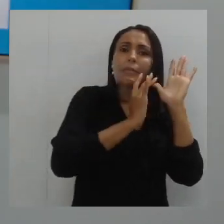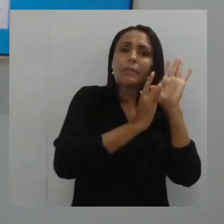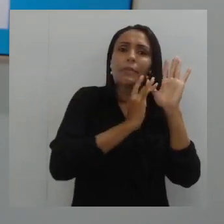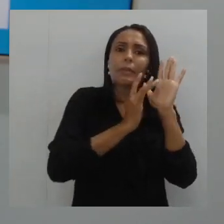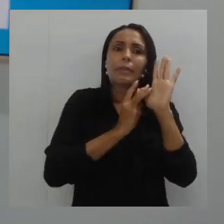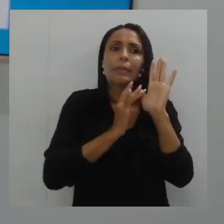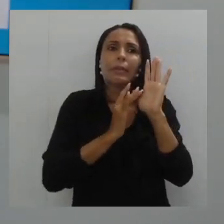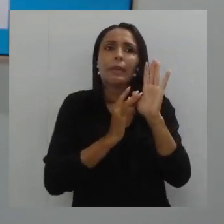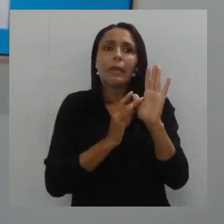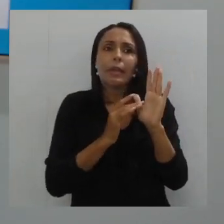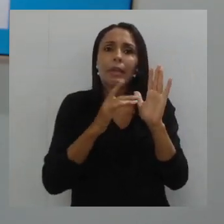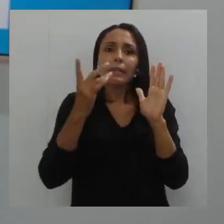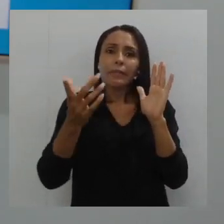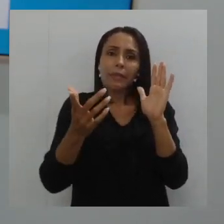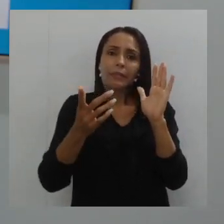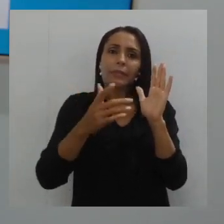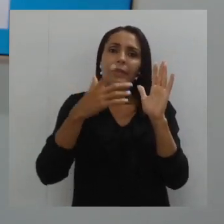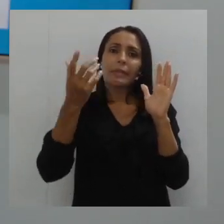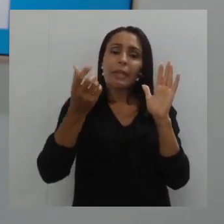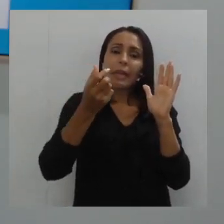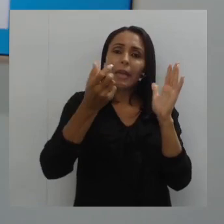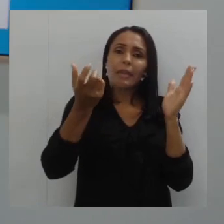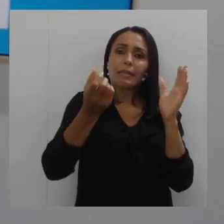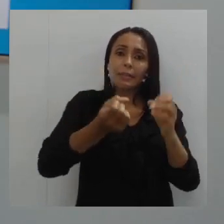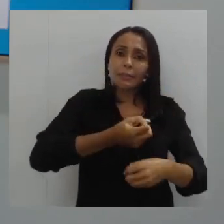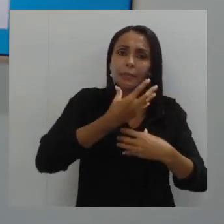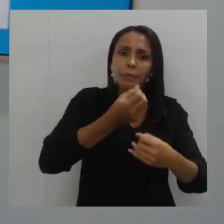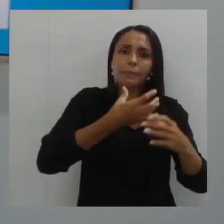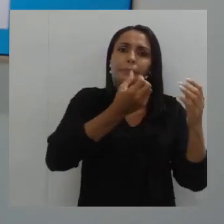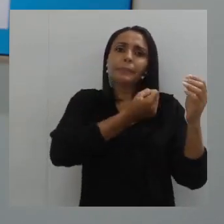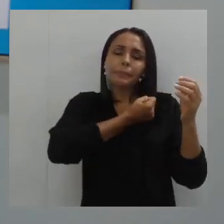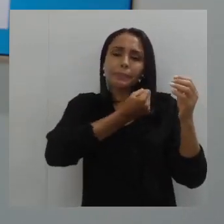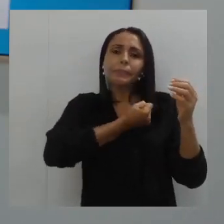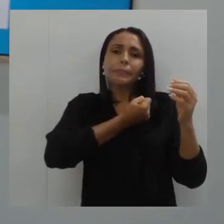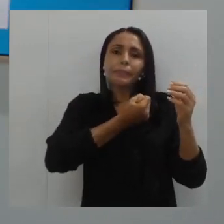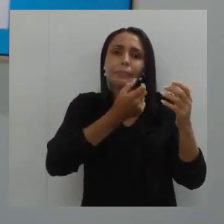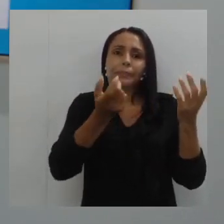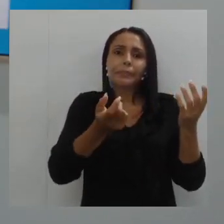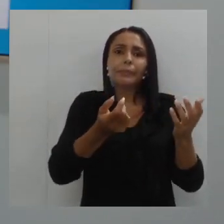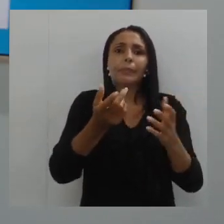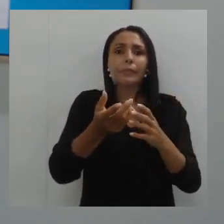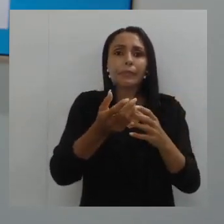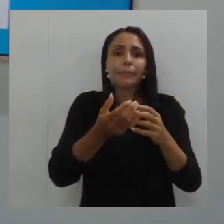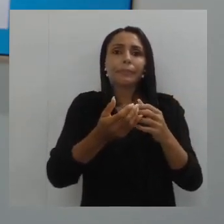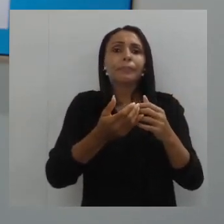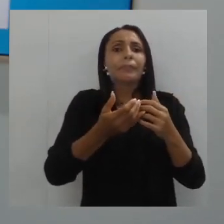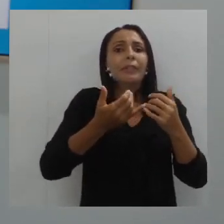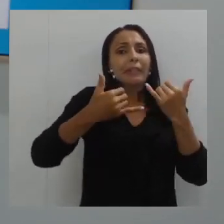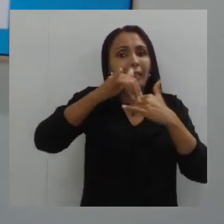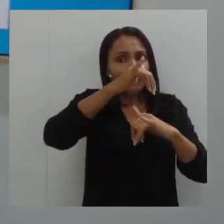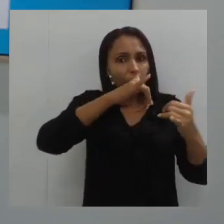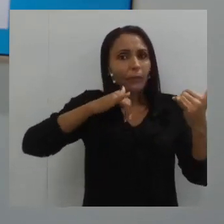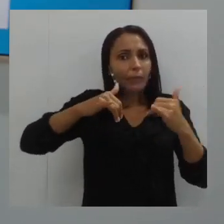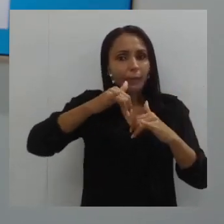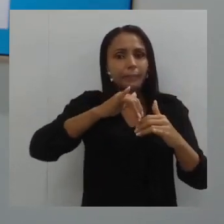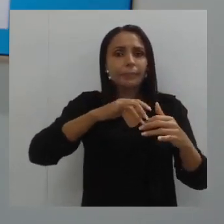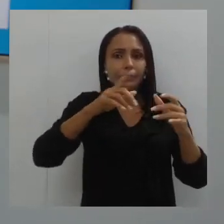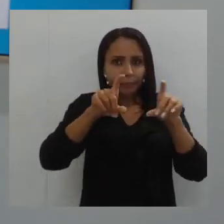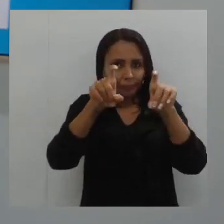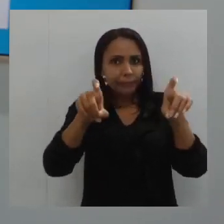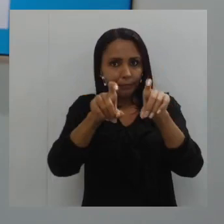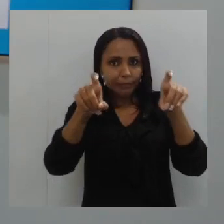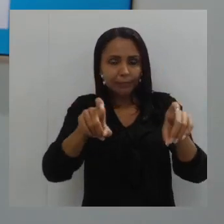vão colocar essas inscrições numéricas em termos de coisas eletrônicas, né? Coisas da